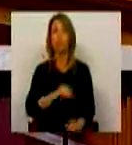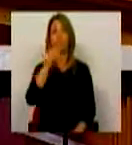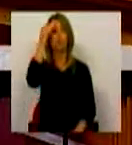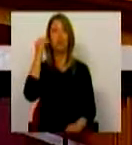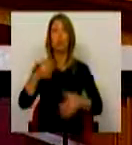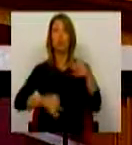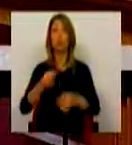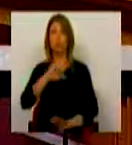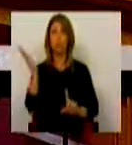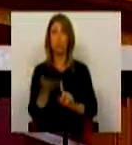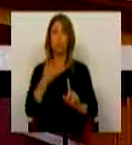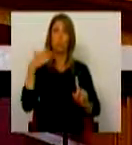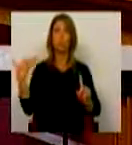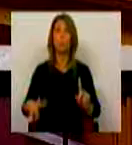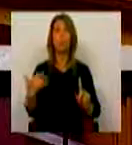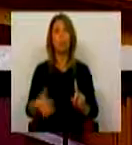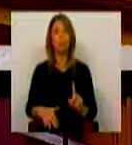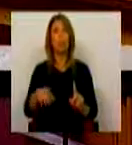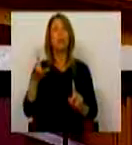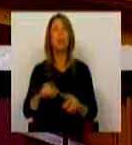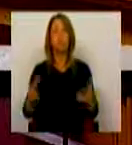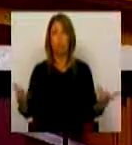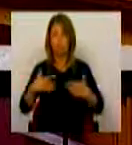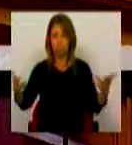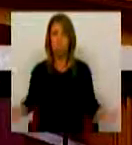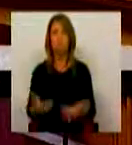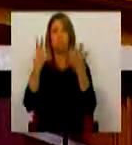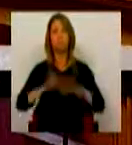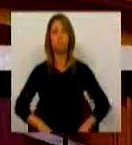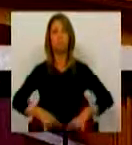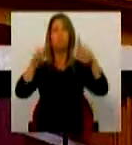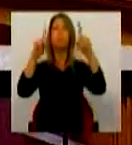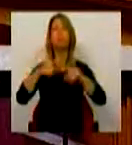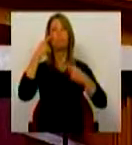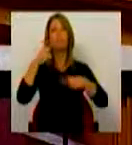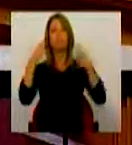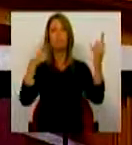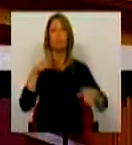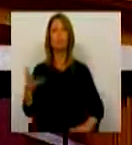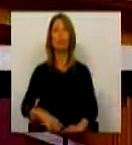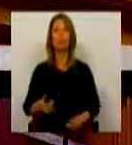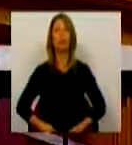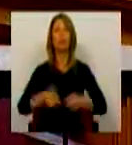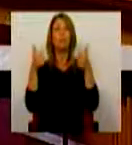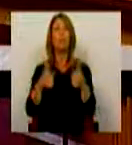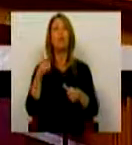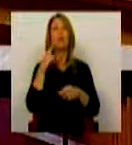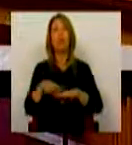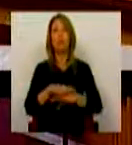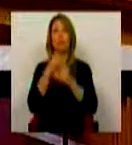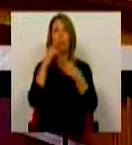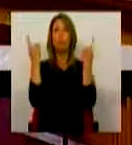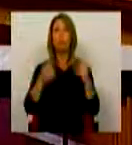foi severamente castigada, bem como a educação. Reerguemos, reconstruímos e afirmamos um Portugal melhor, muito obrigado, senhora deputada. Melhor e